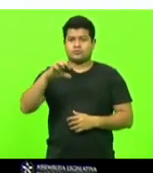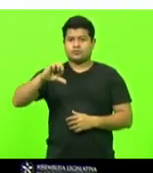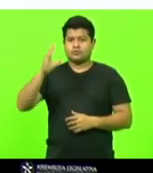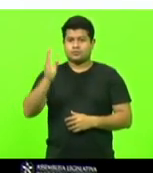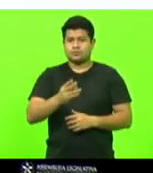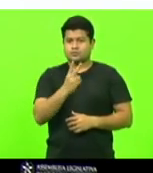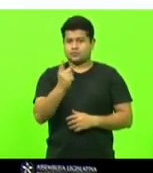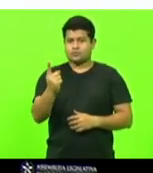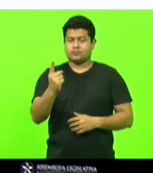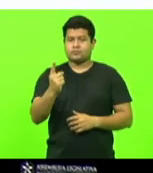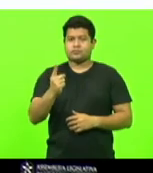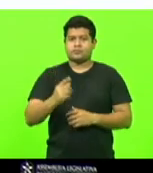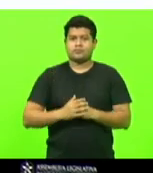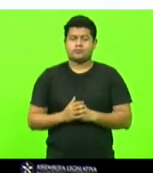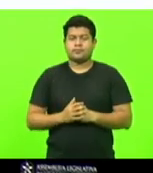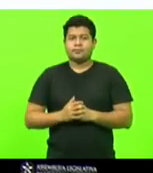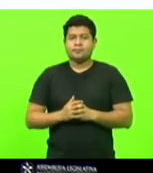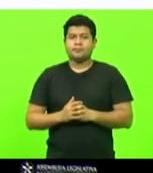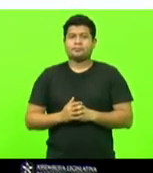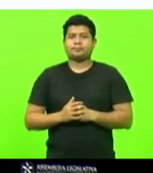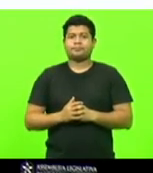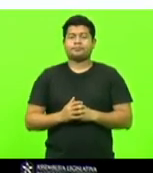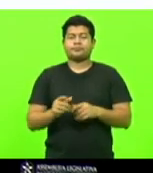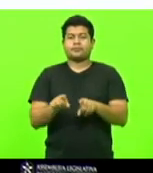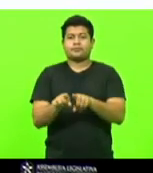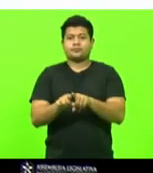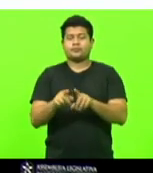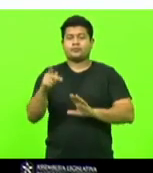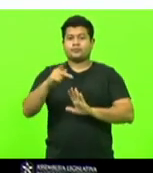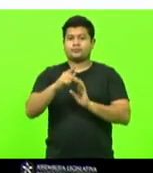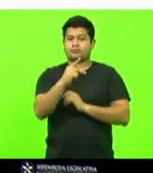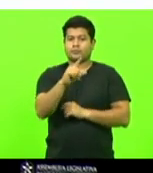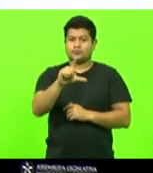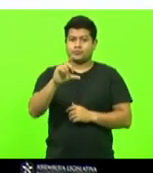279/2021. E ao projeto de lei complementar